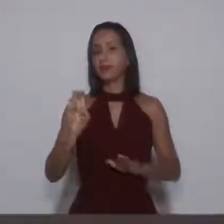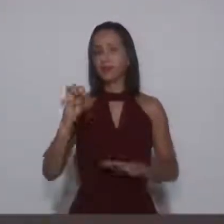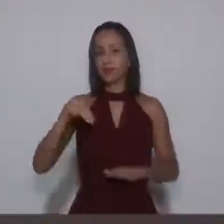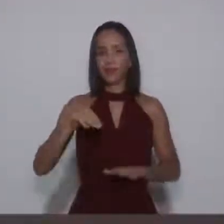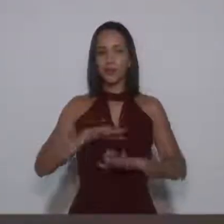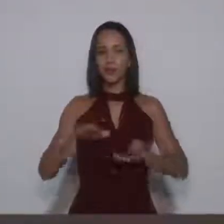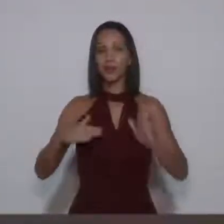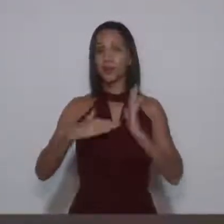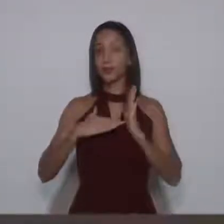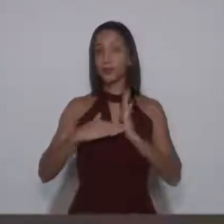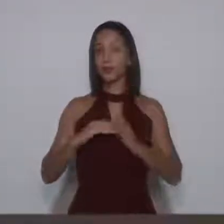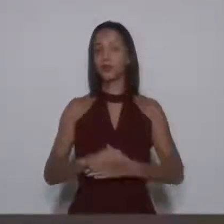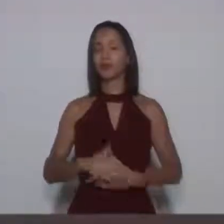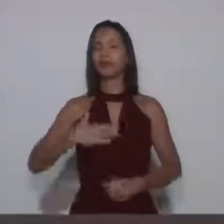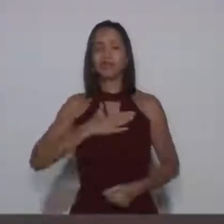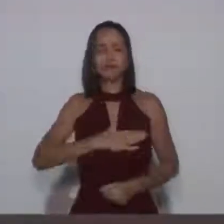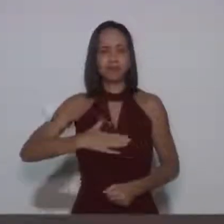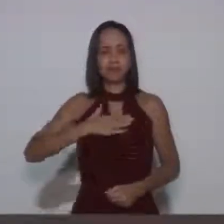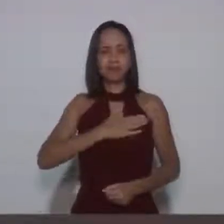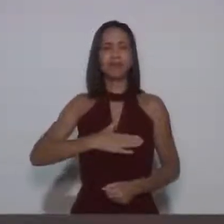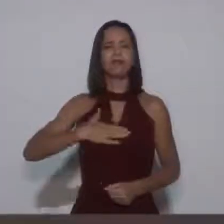minutos, eu quero aqui